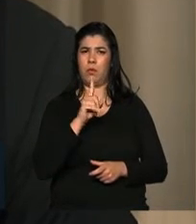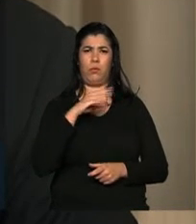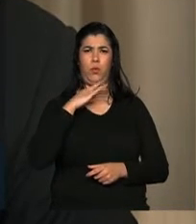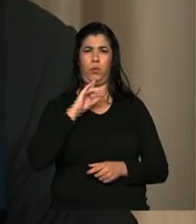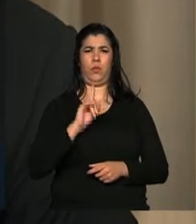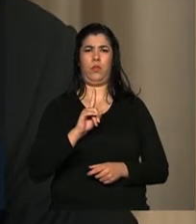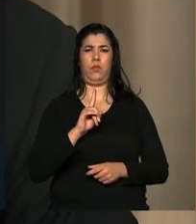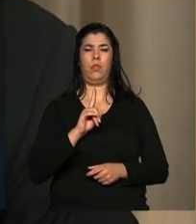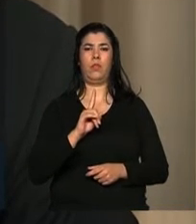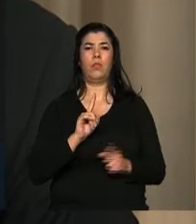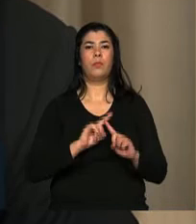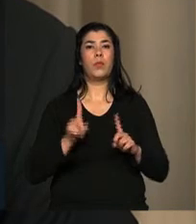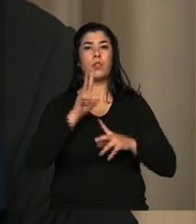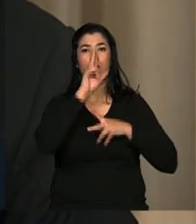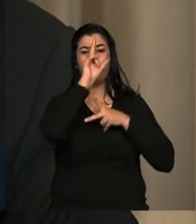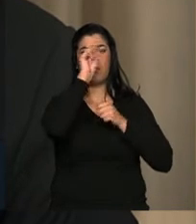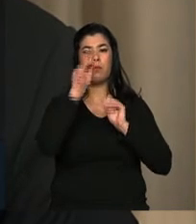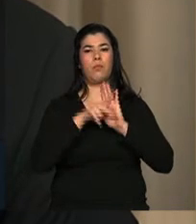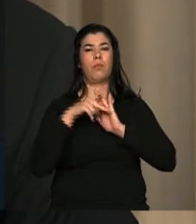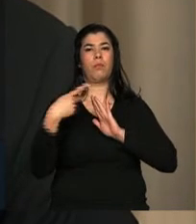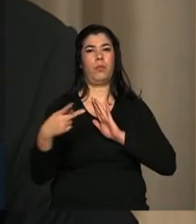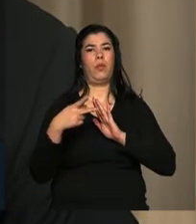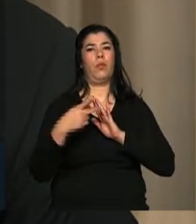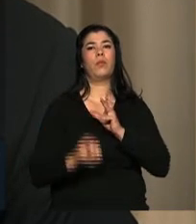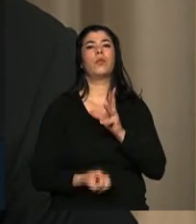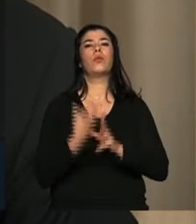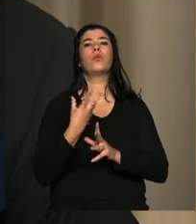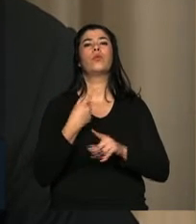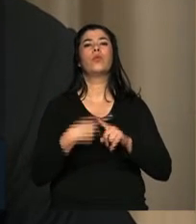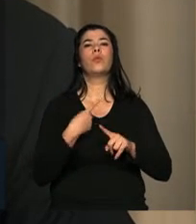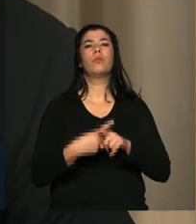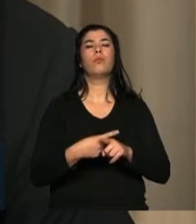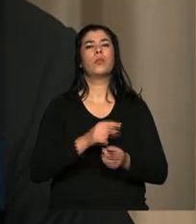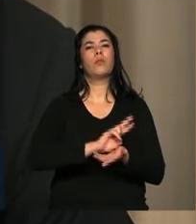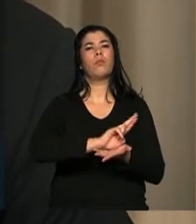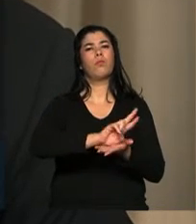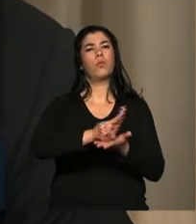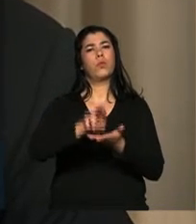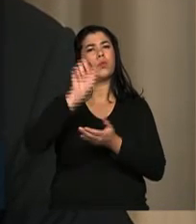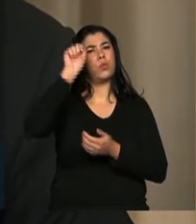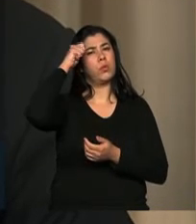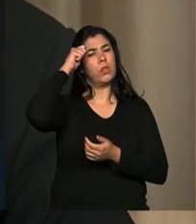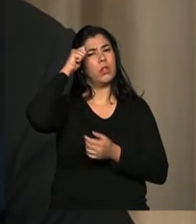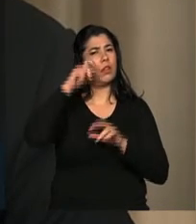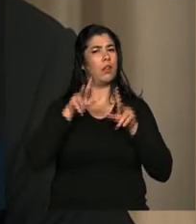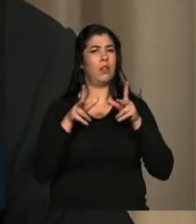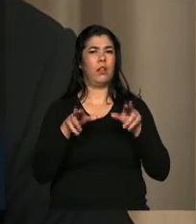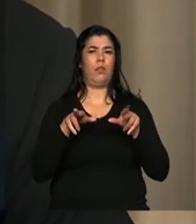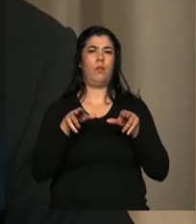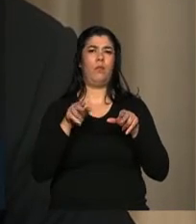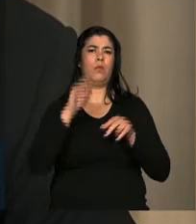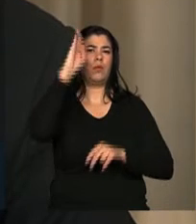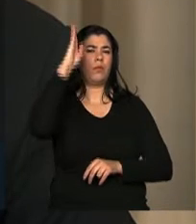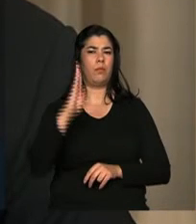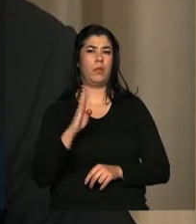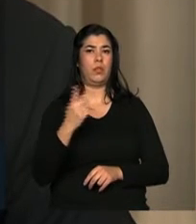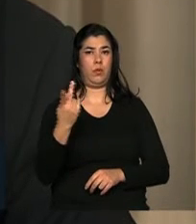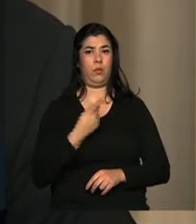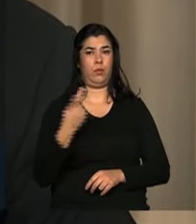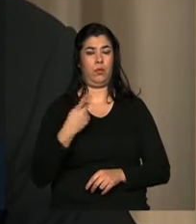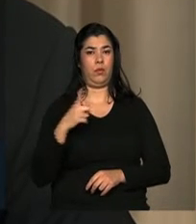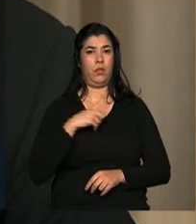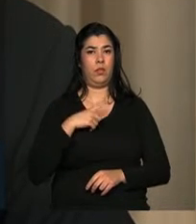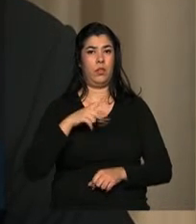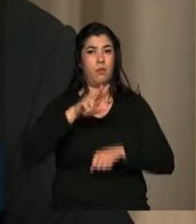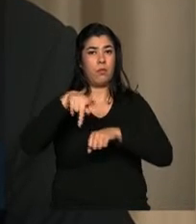Nossa força vem da diversidade, como também acontece no Brasil. Somos duas